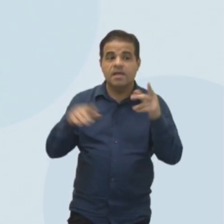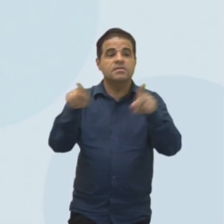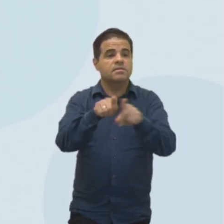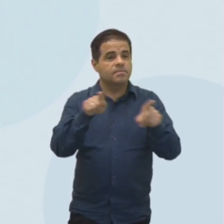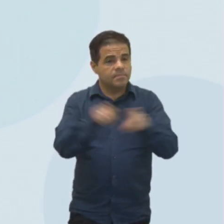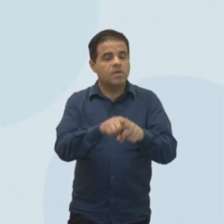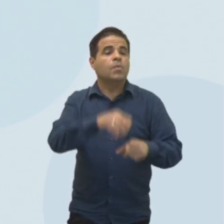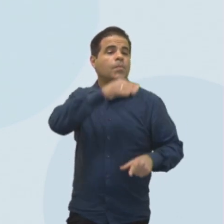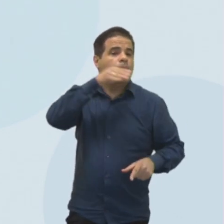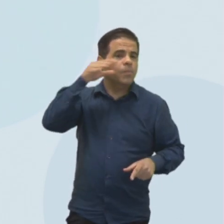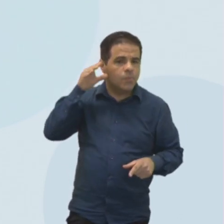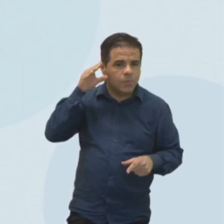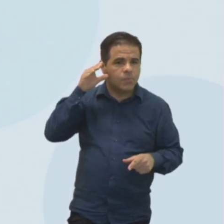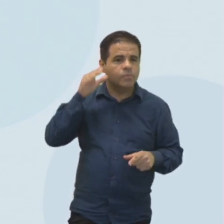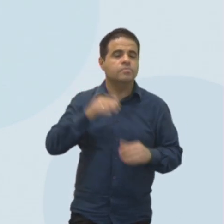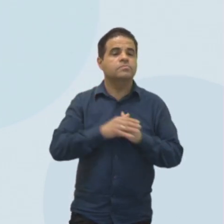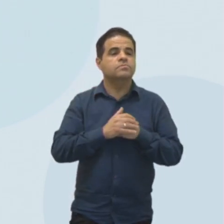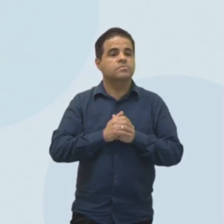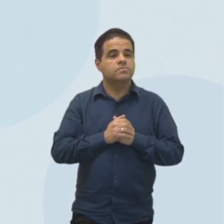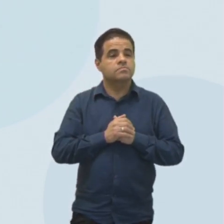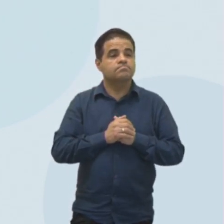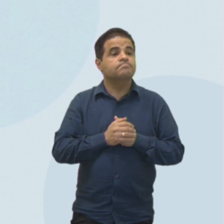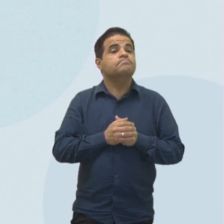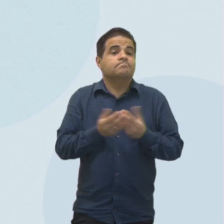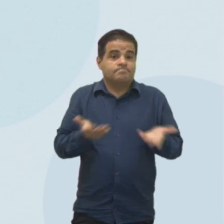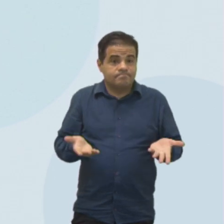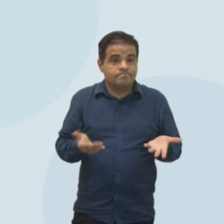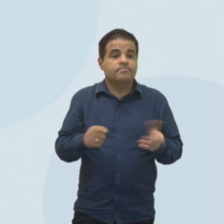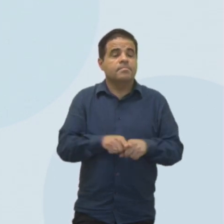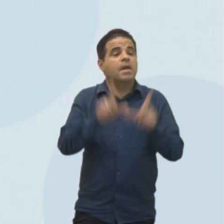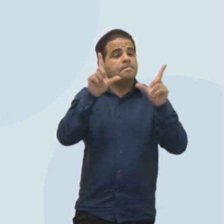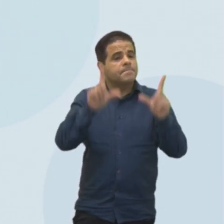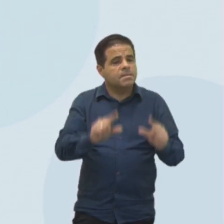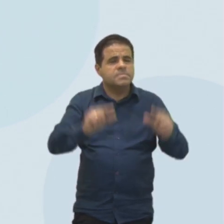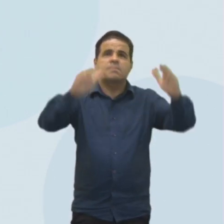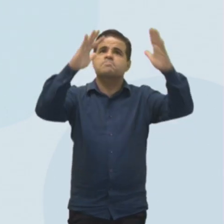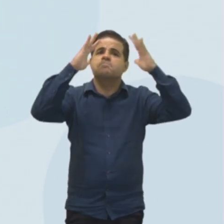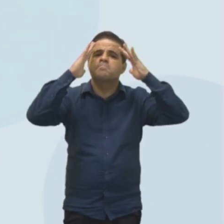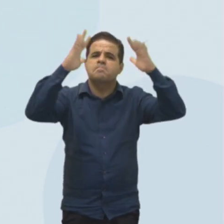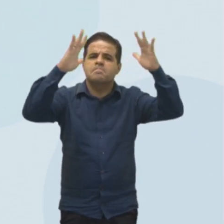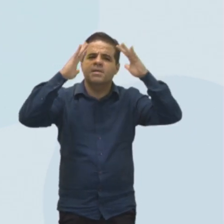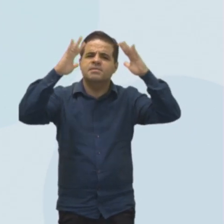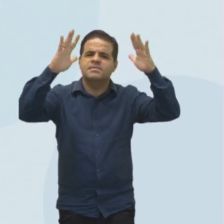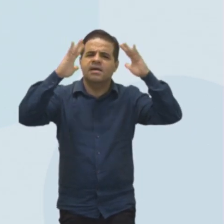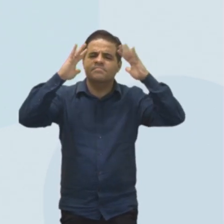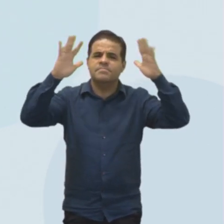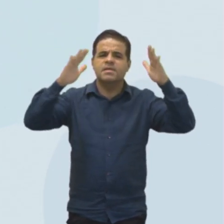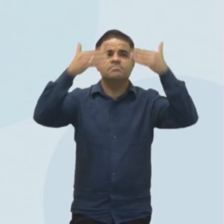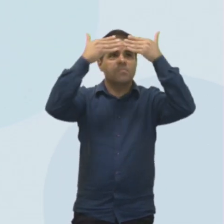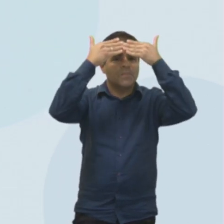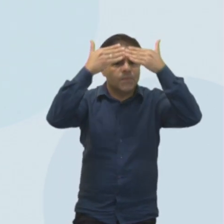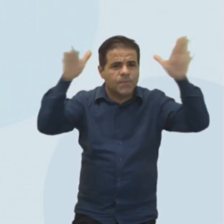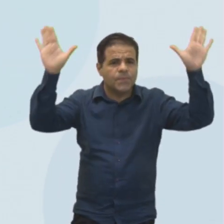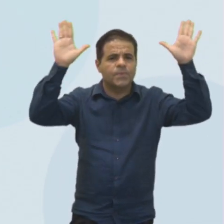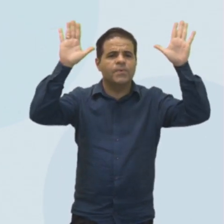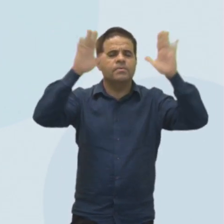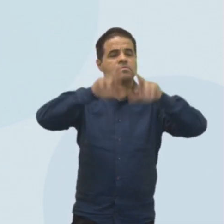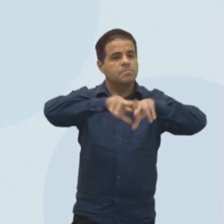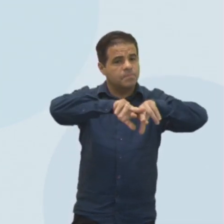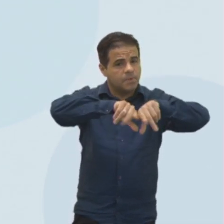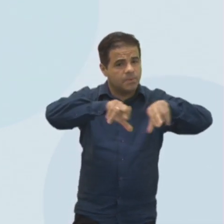jovem, quanto do adulto. E também ele visa pensamentos amplos sobre o